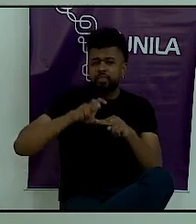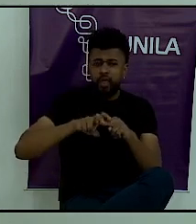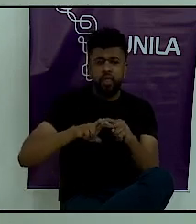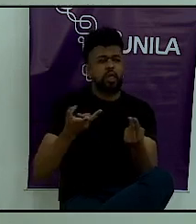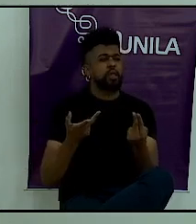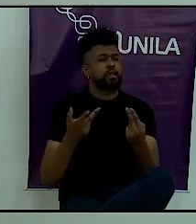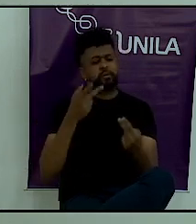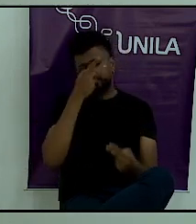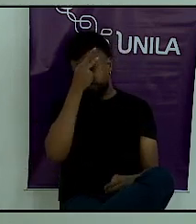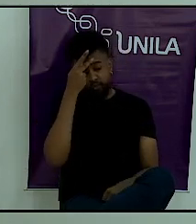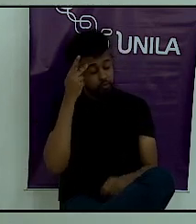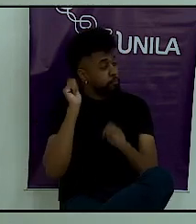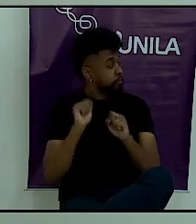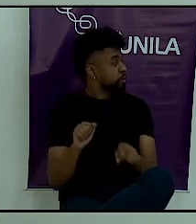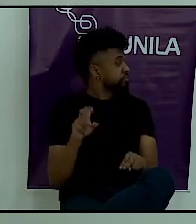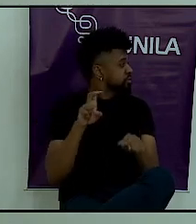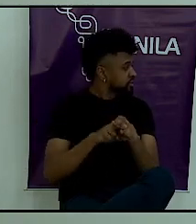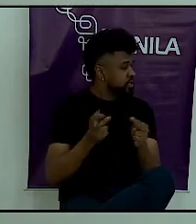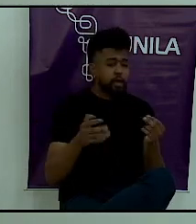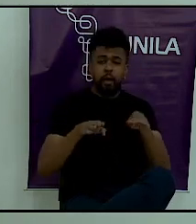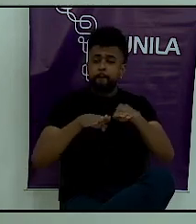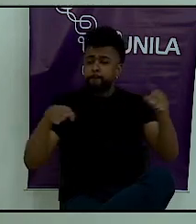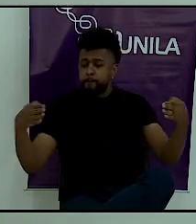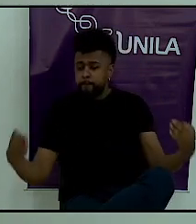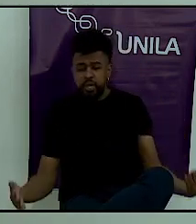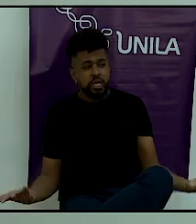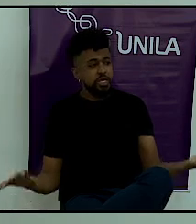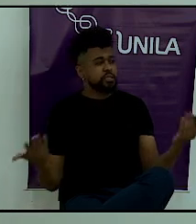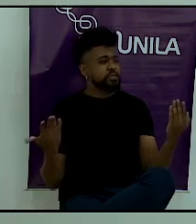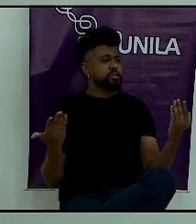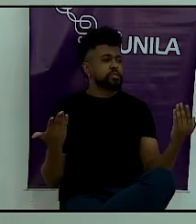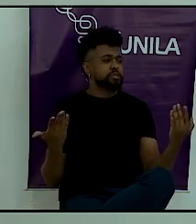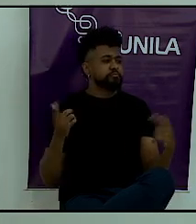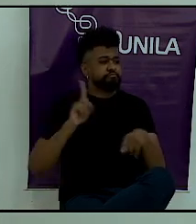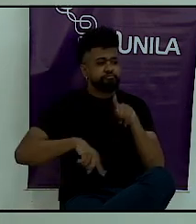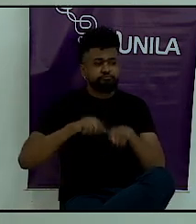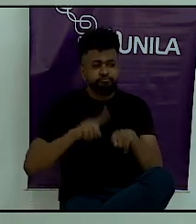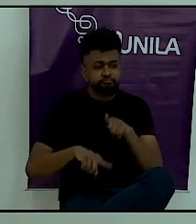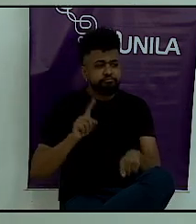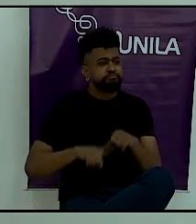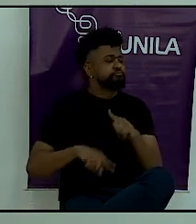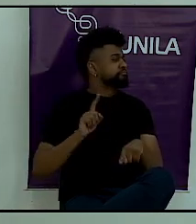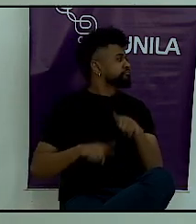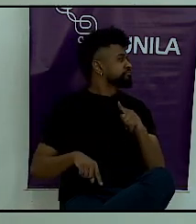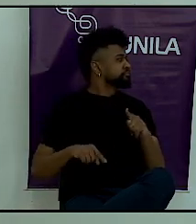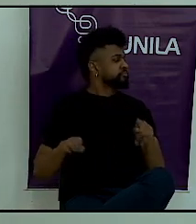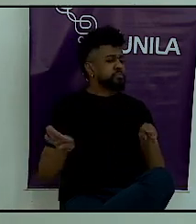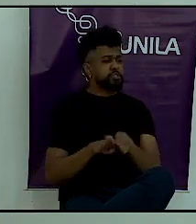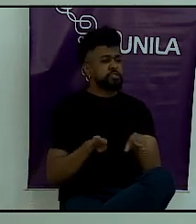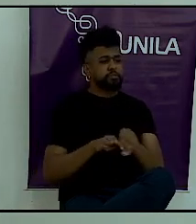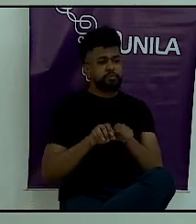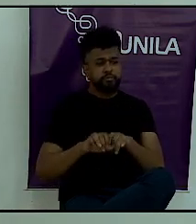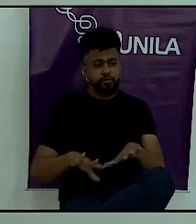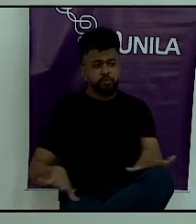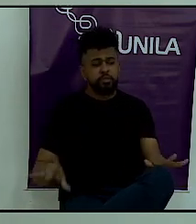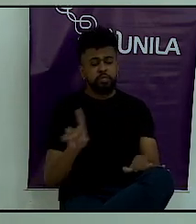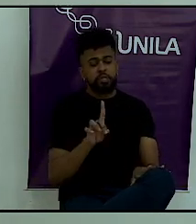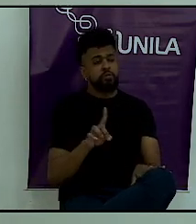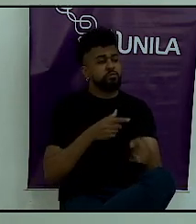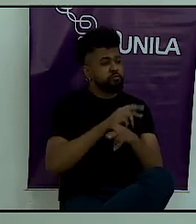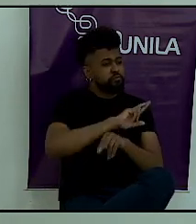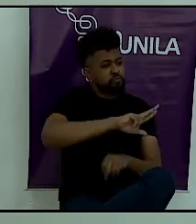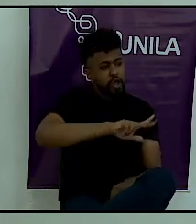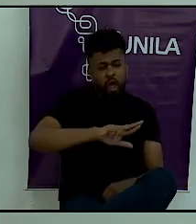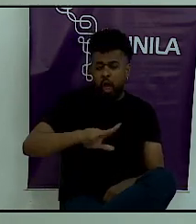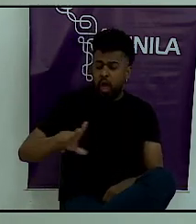para que as pessoas possam se assentar, mesas específicas para equipamentos, para que os equipamentos não fiquem no chão, enfim, uma série de